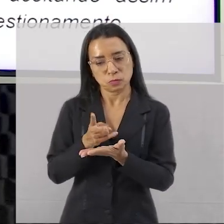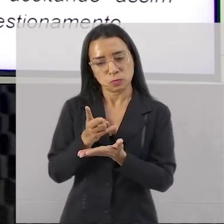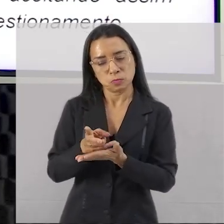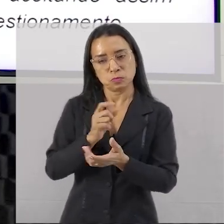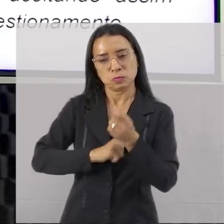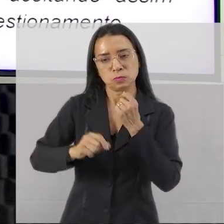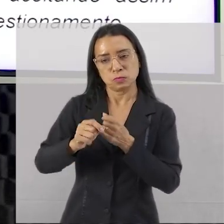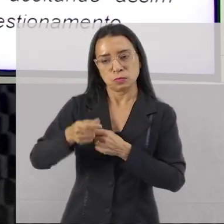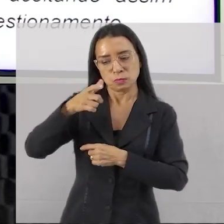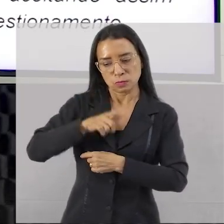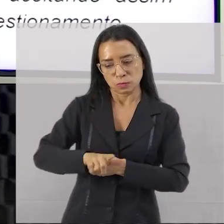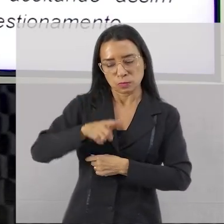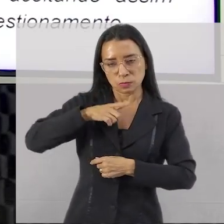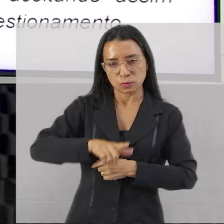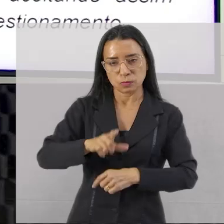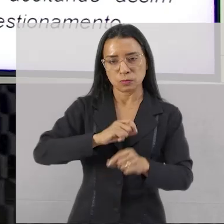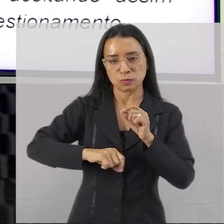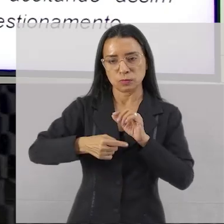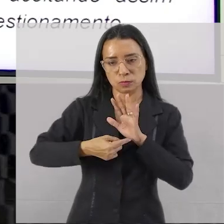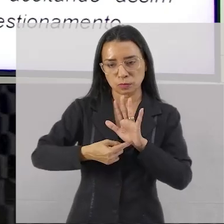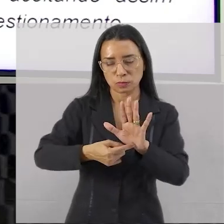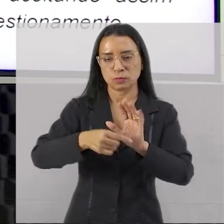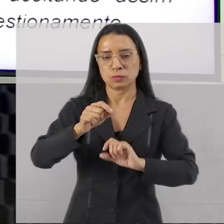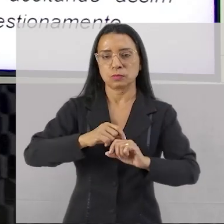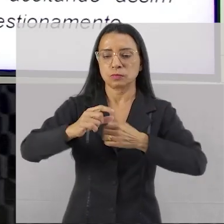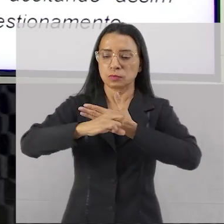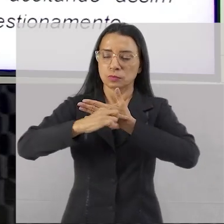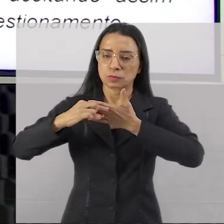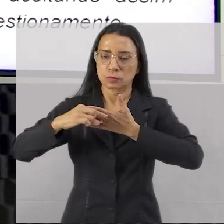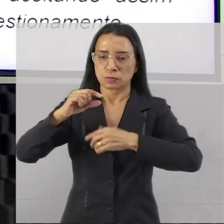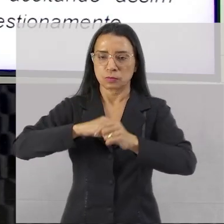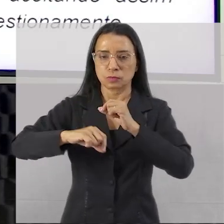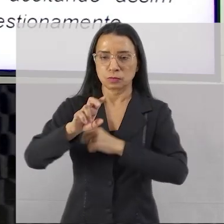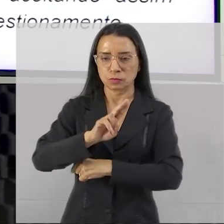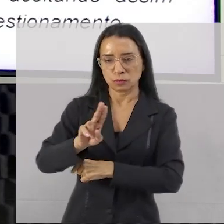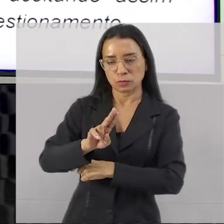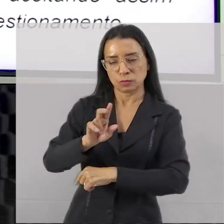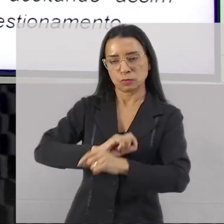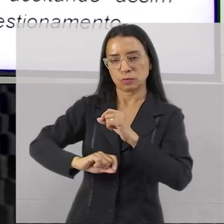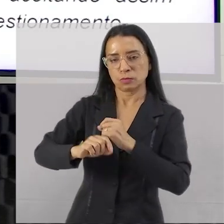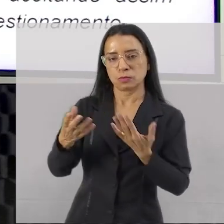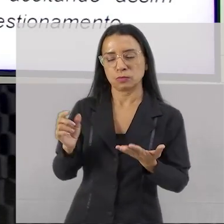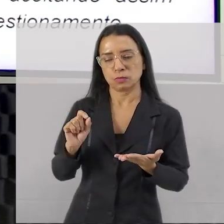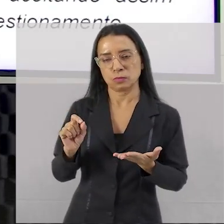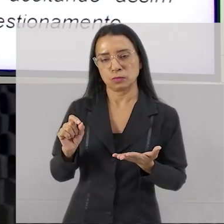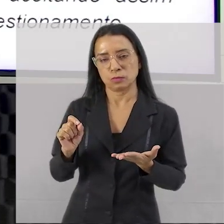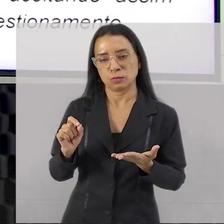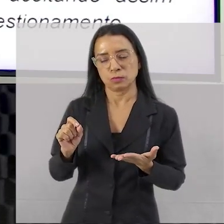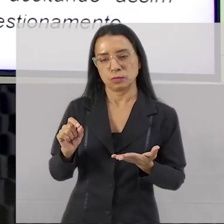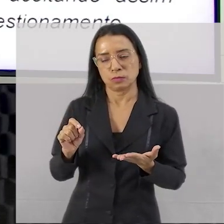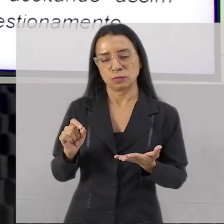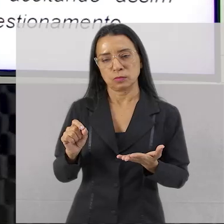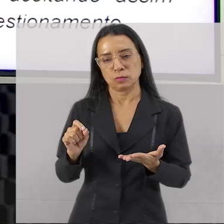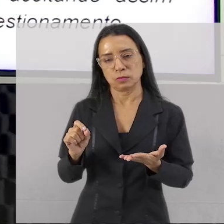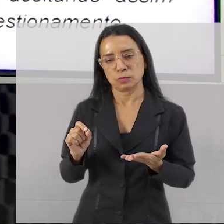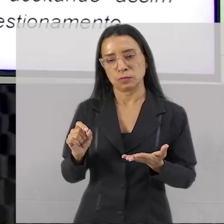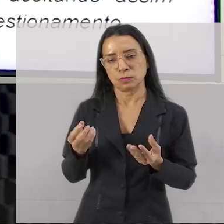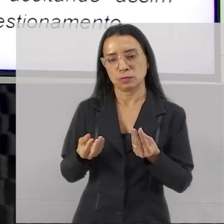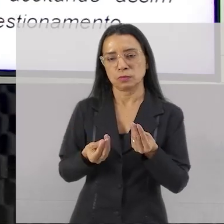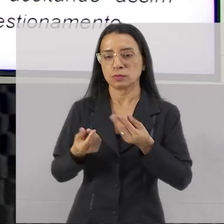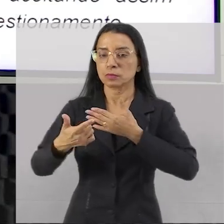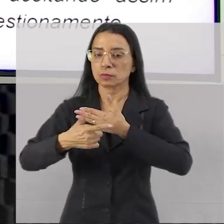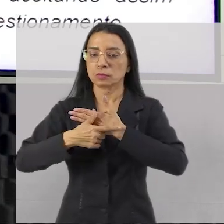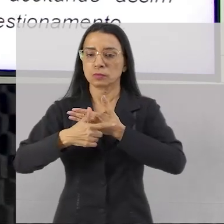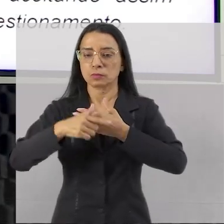tecla. Eu vou citar um autor, uma autora, nome, né? Além do nome, função social e